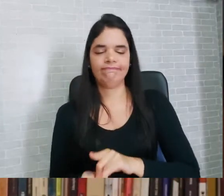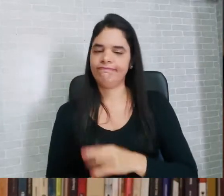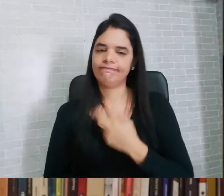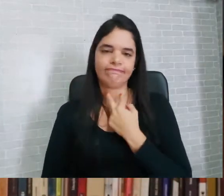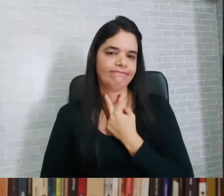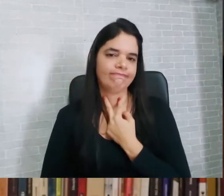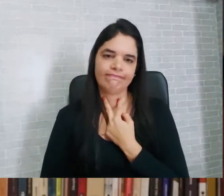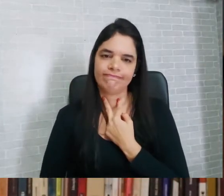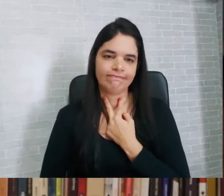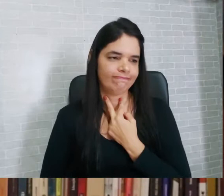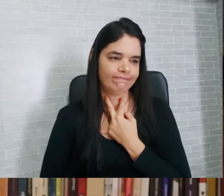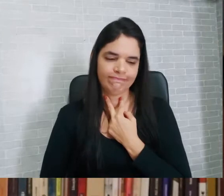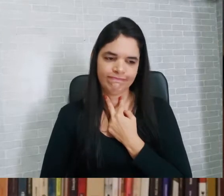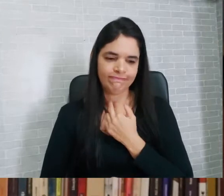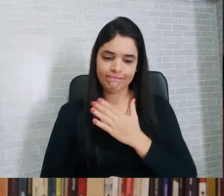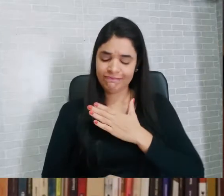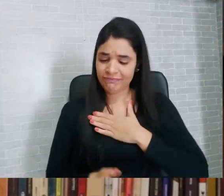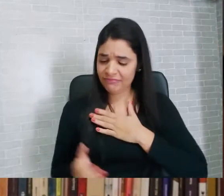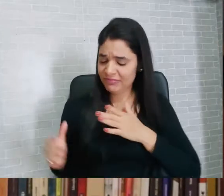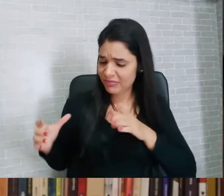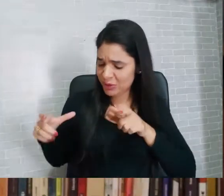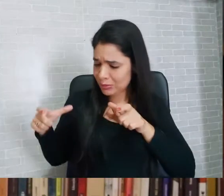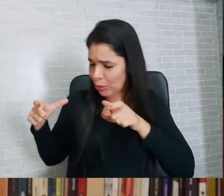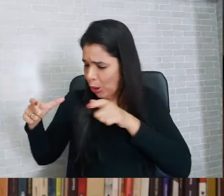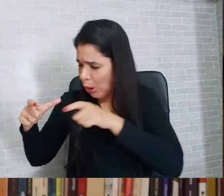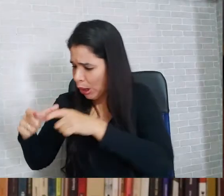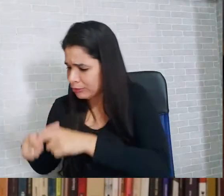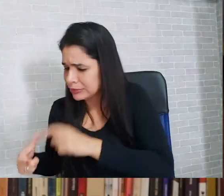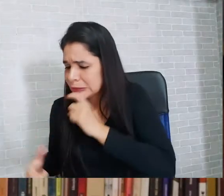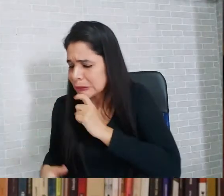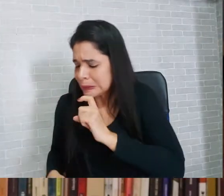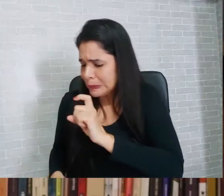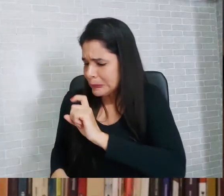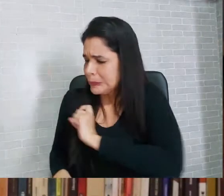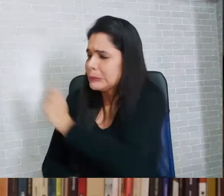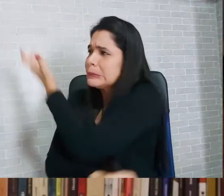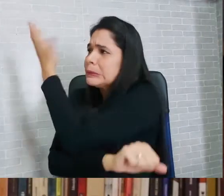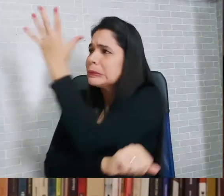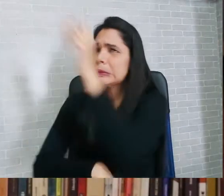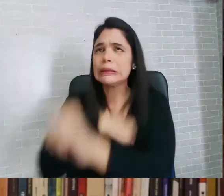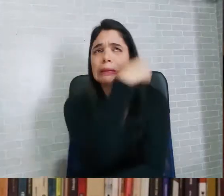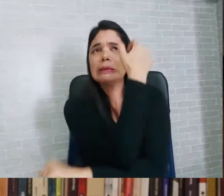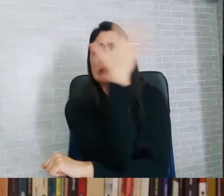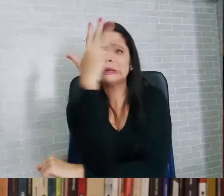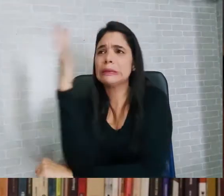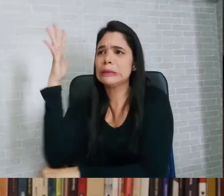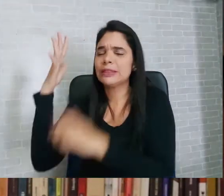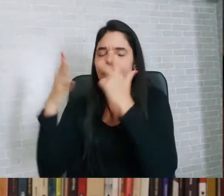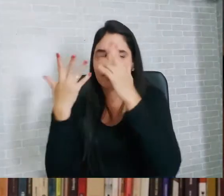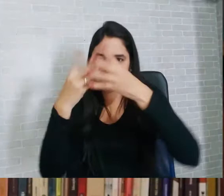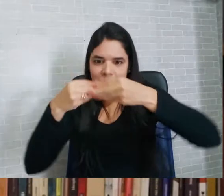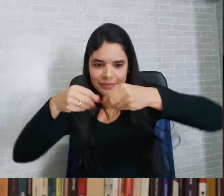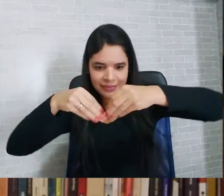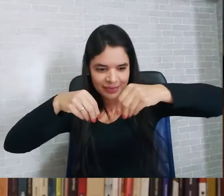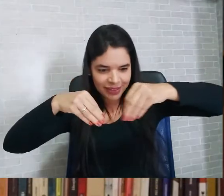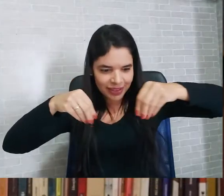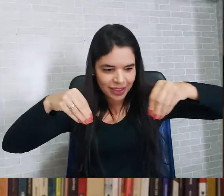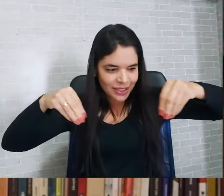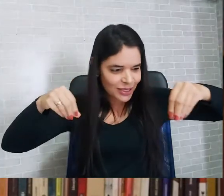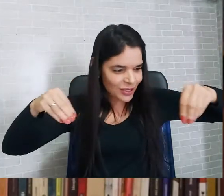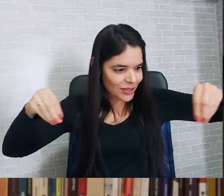posso reduzir minha Guiana à frieza de mapa, terra irrigada por